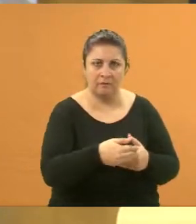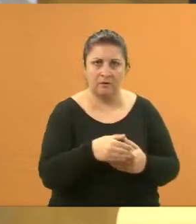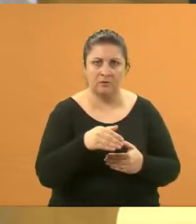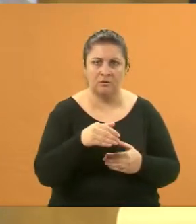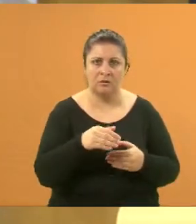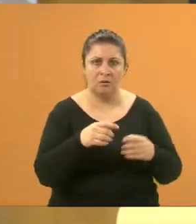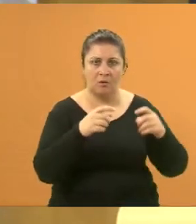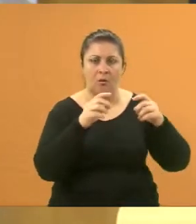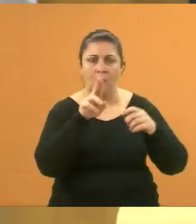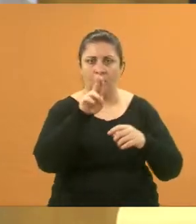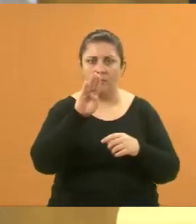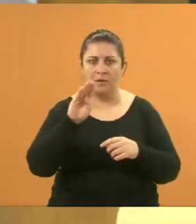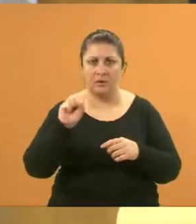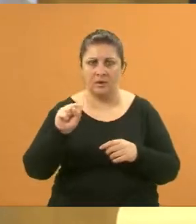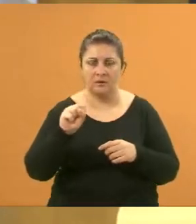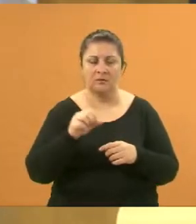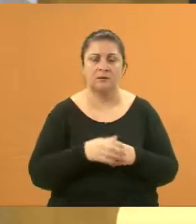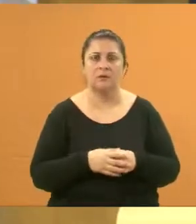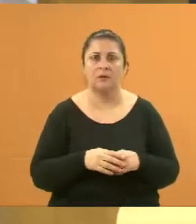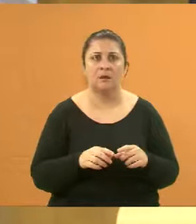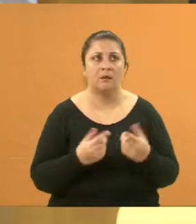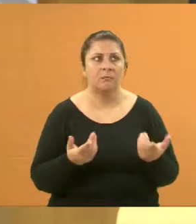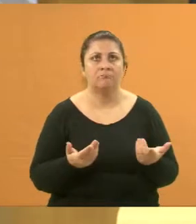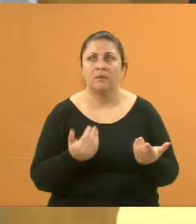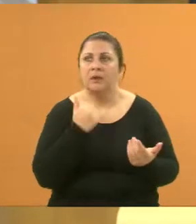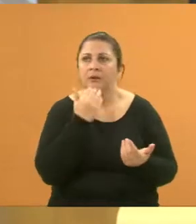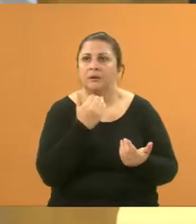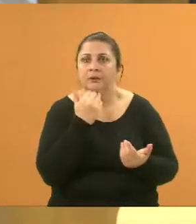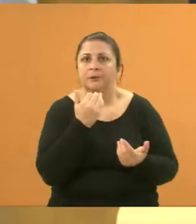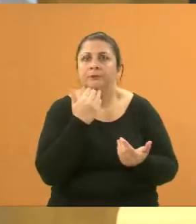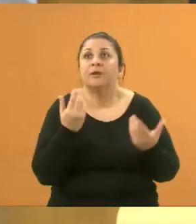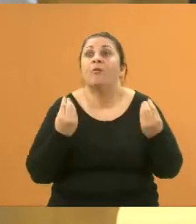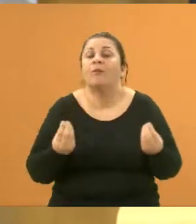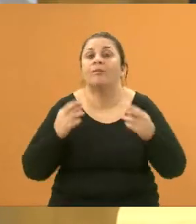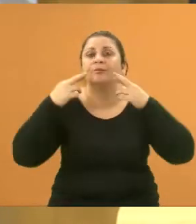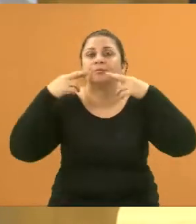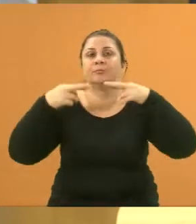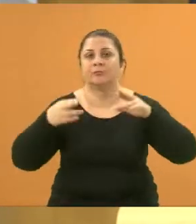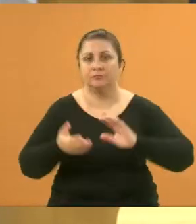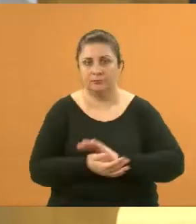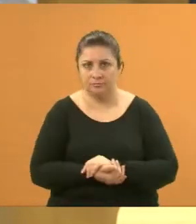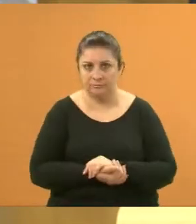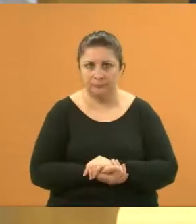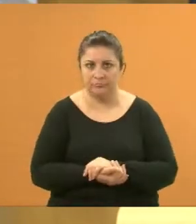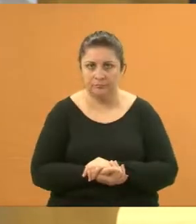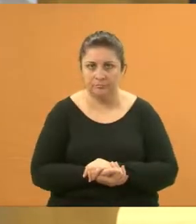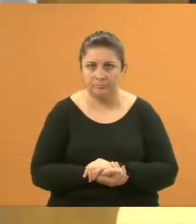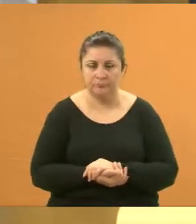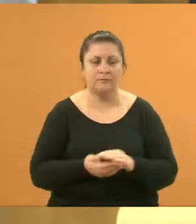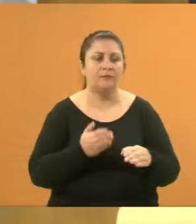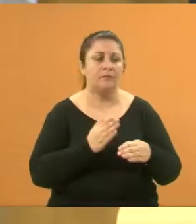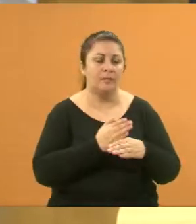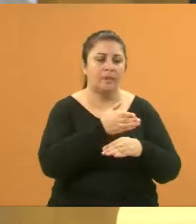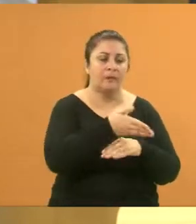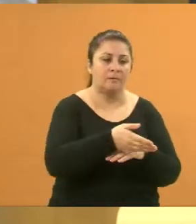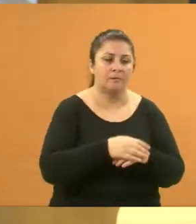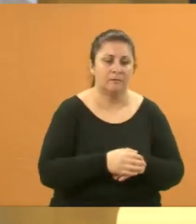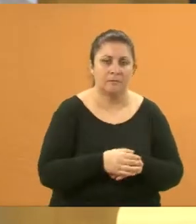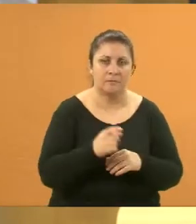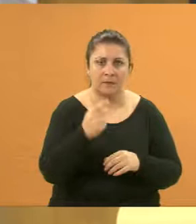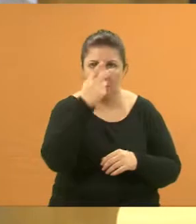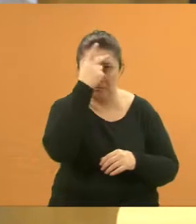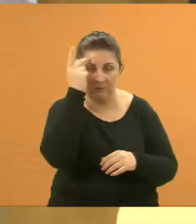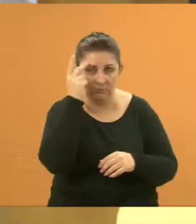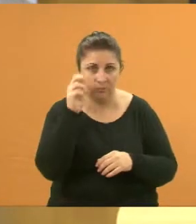vergonha. Eu não sei mais para quem reclamar. Fui lá, uma pessoa